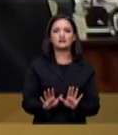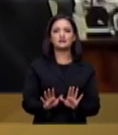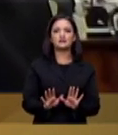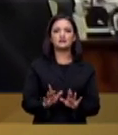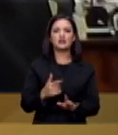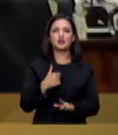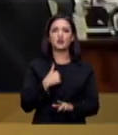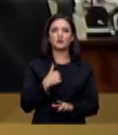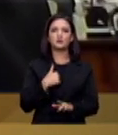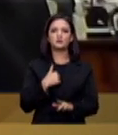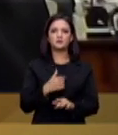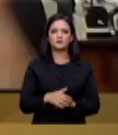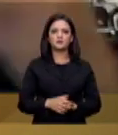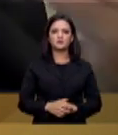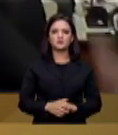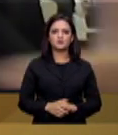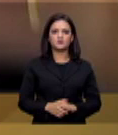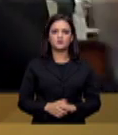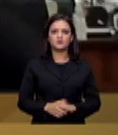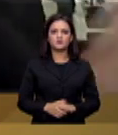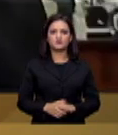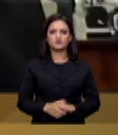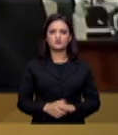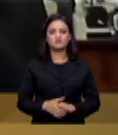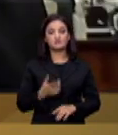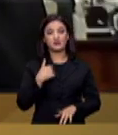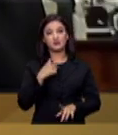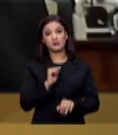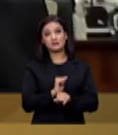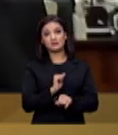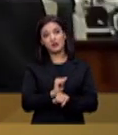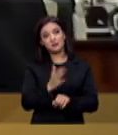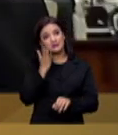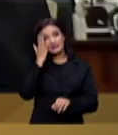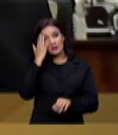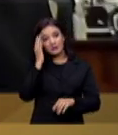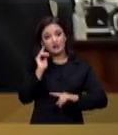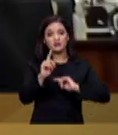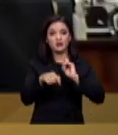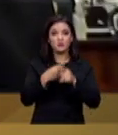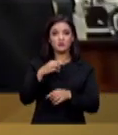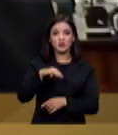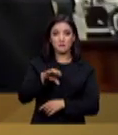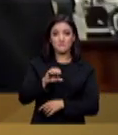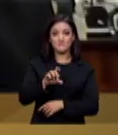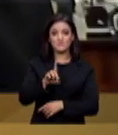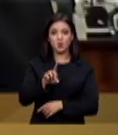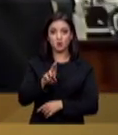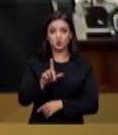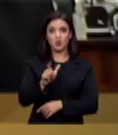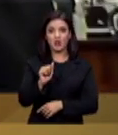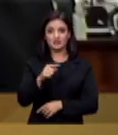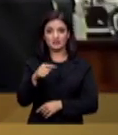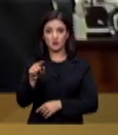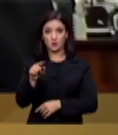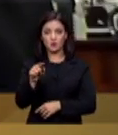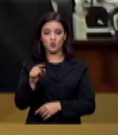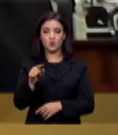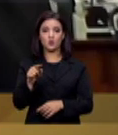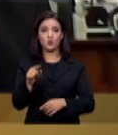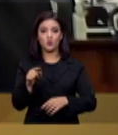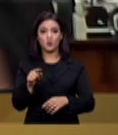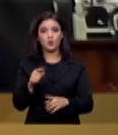sobre a segunda fase, a discussão sobre a modulação, a partir do voto do ministro